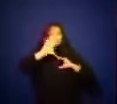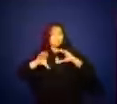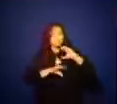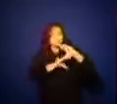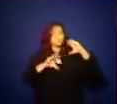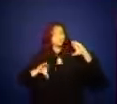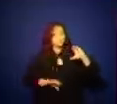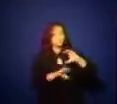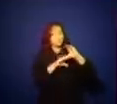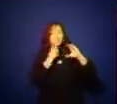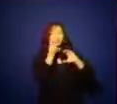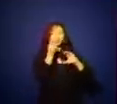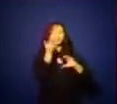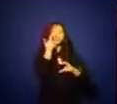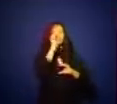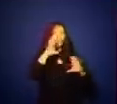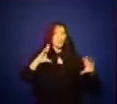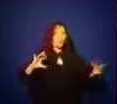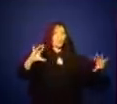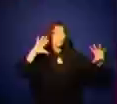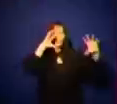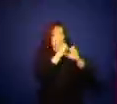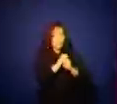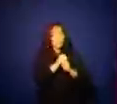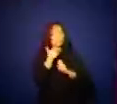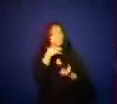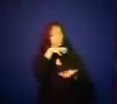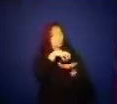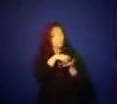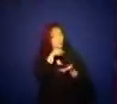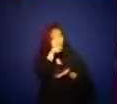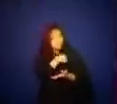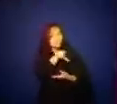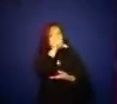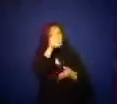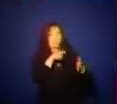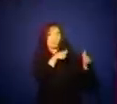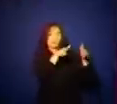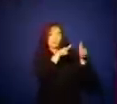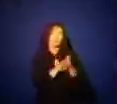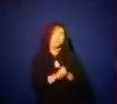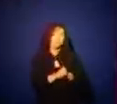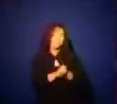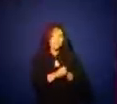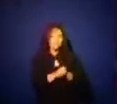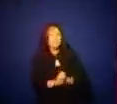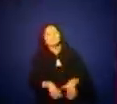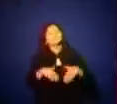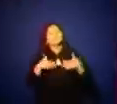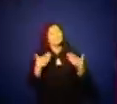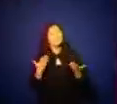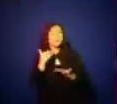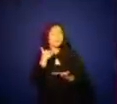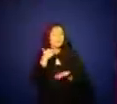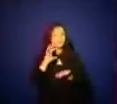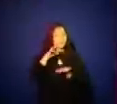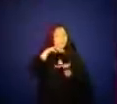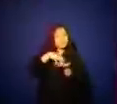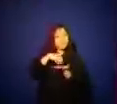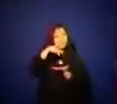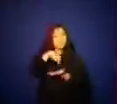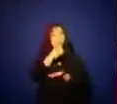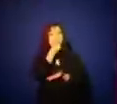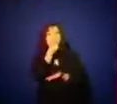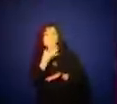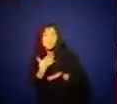Então acho que é por esse caminho na nossa opinião banco central por esse caminho aproveitando então para falar de credibilidade do Banco Central e do